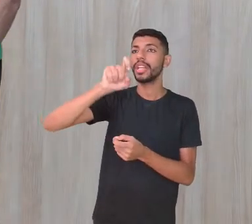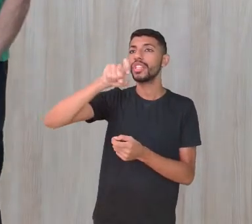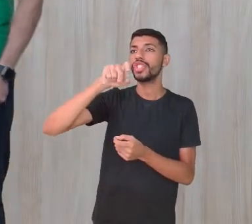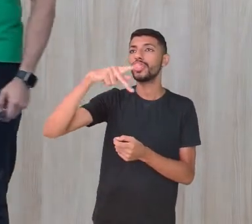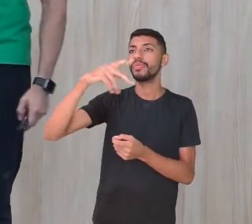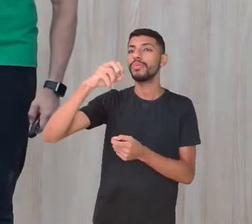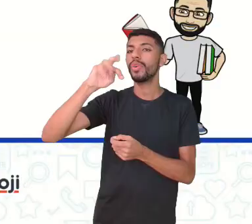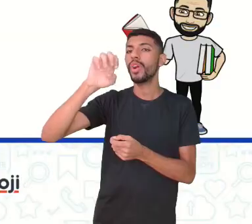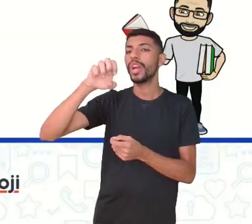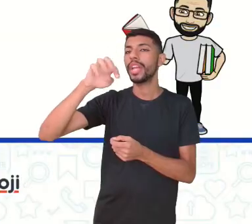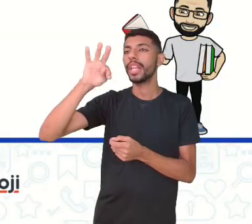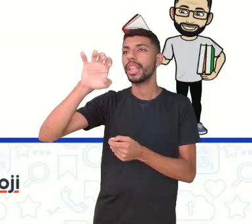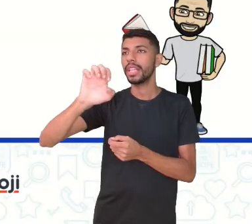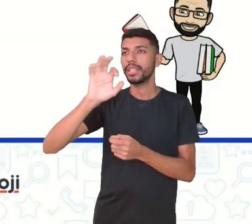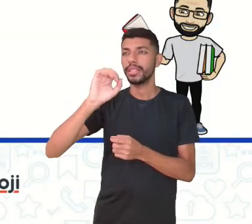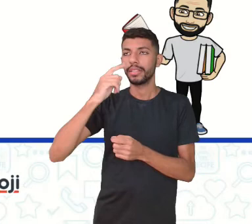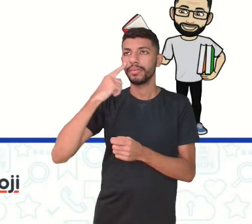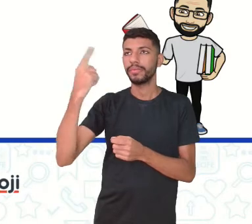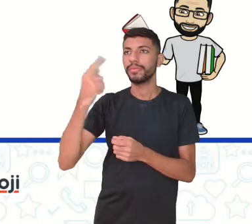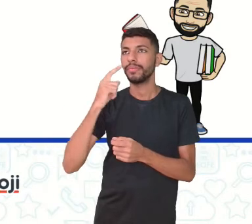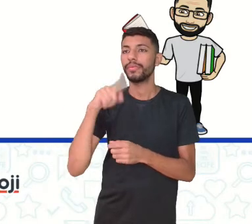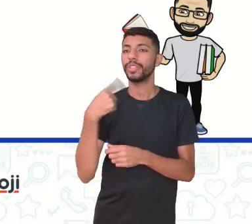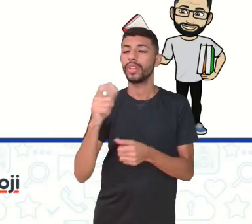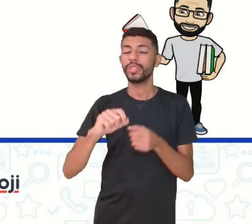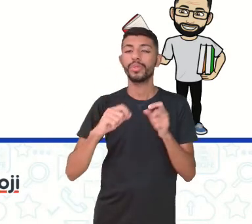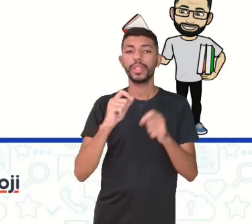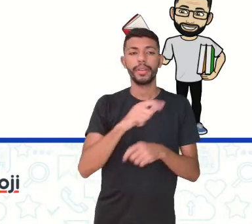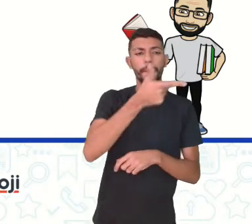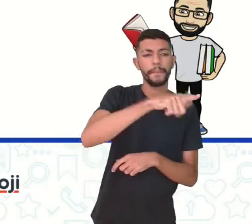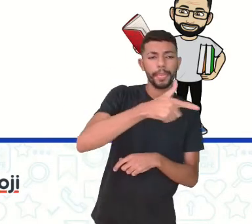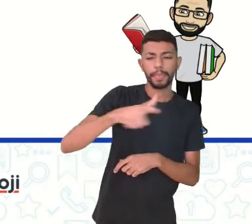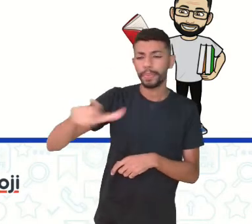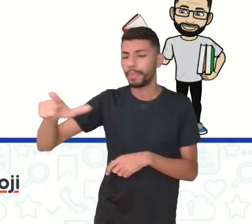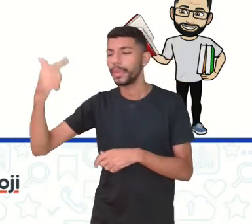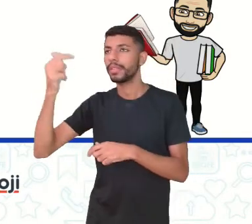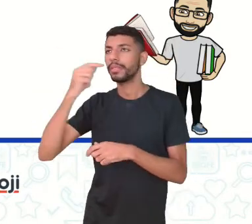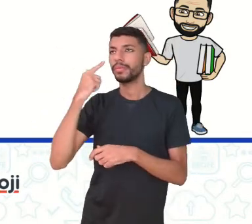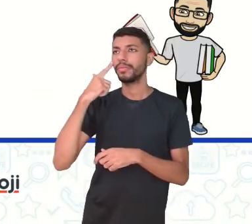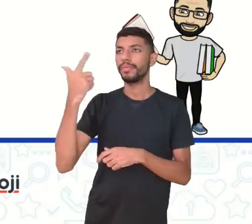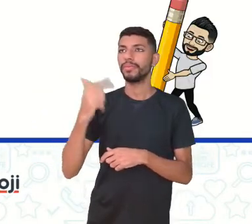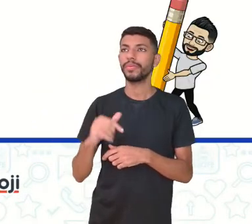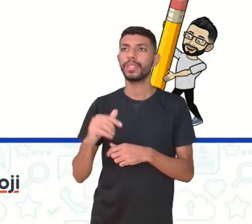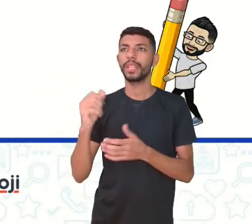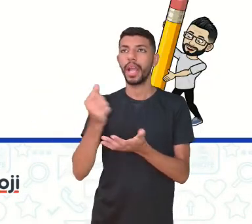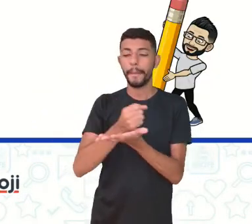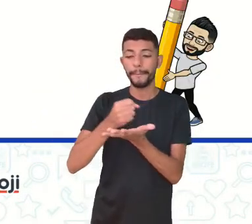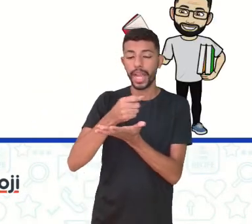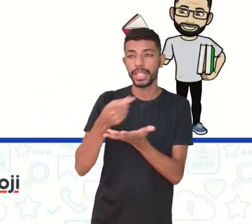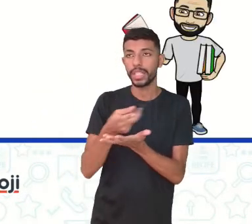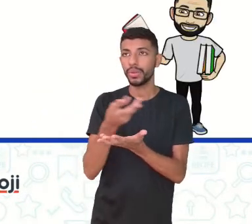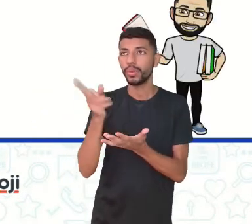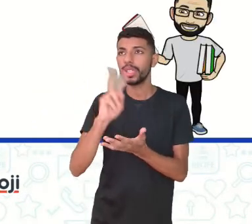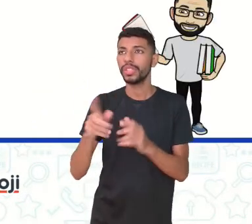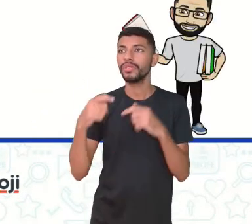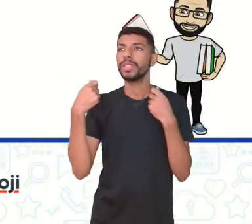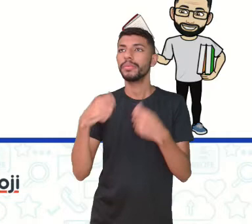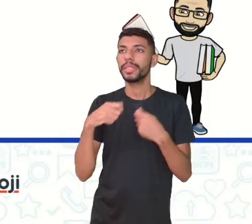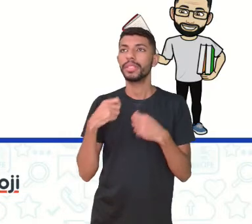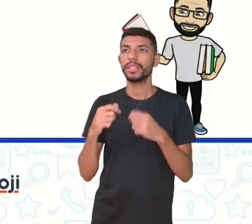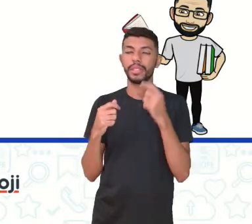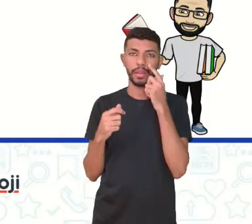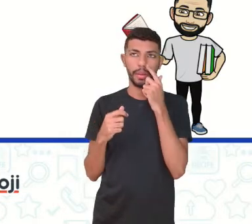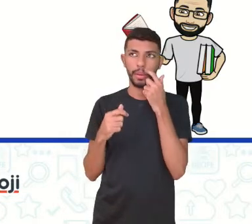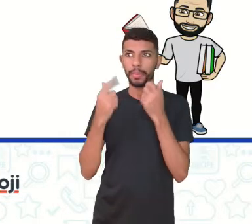de expoente, tá? E a gente vai repetir aqui, ó, a base, quantas vezes for o expoente.